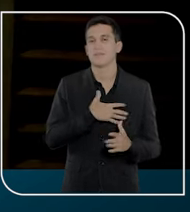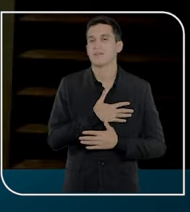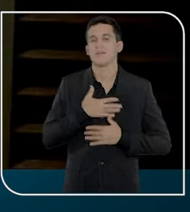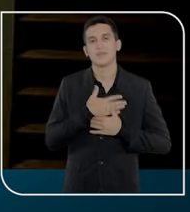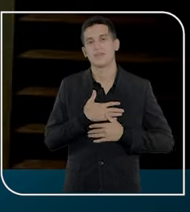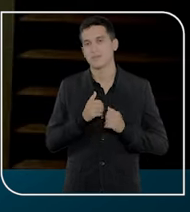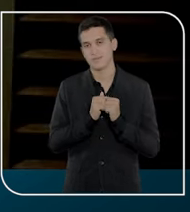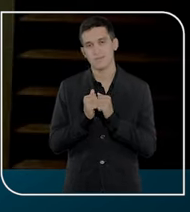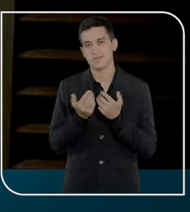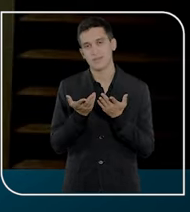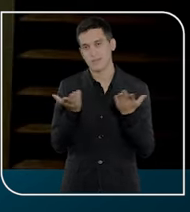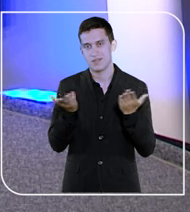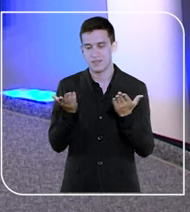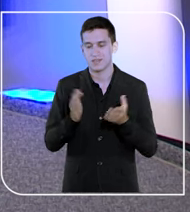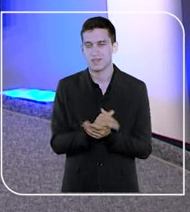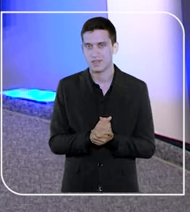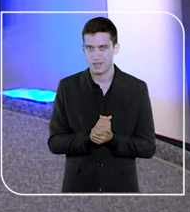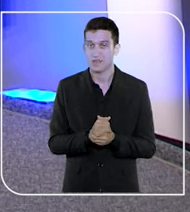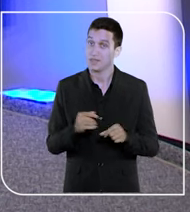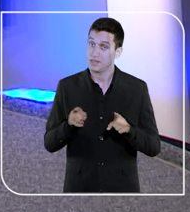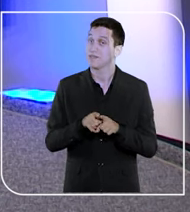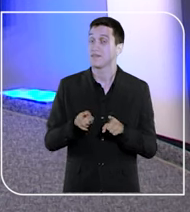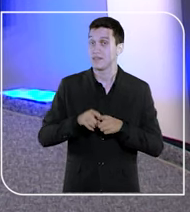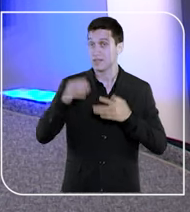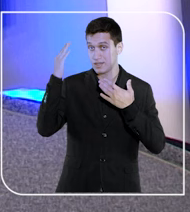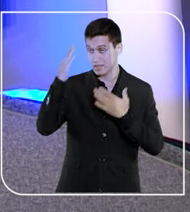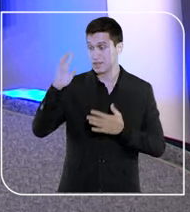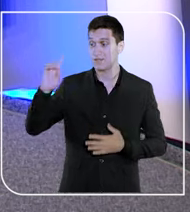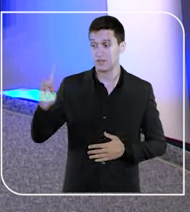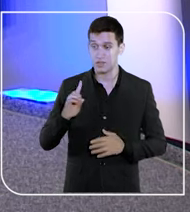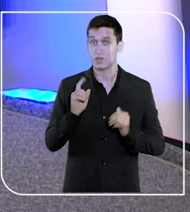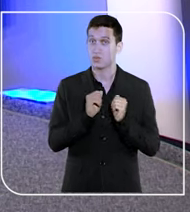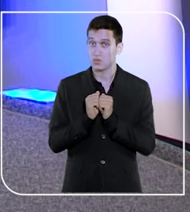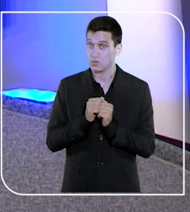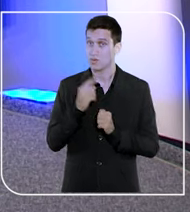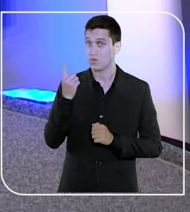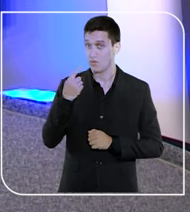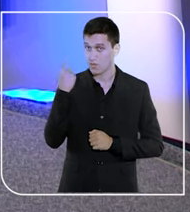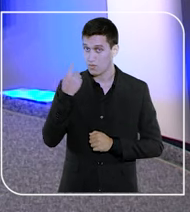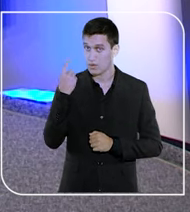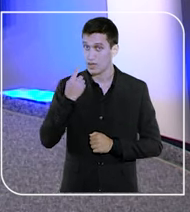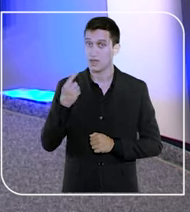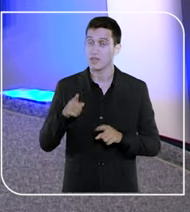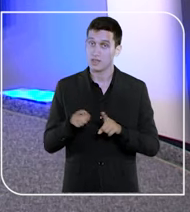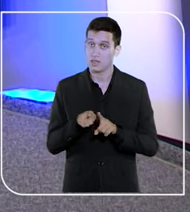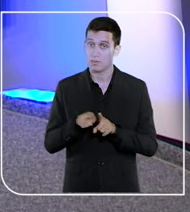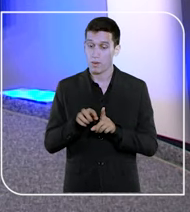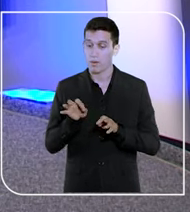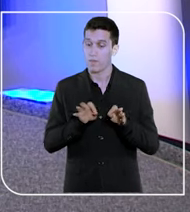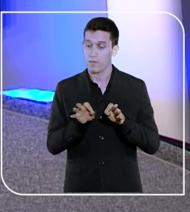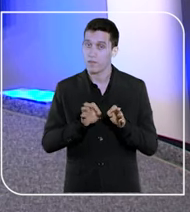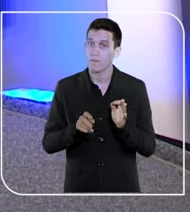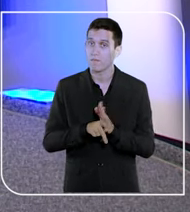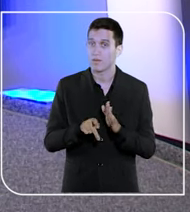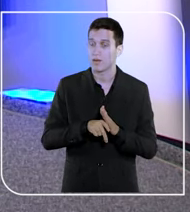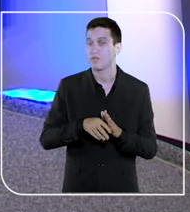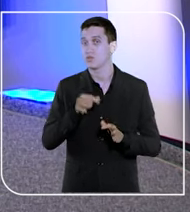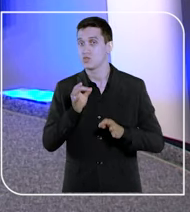um prazer participar. Claro, né? Agradeço também a participação do advogado, parecerista e consultor